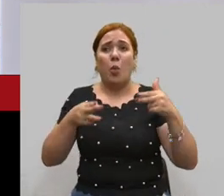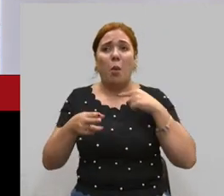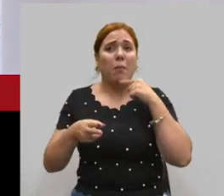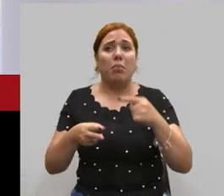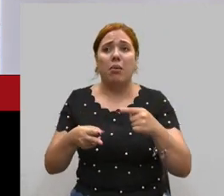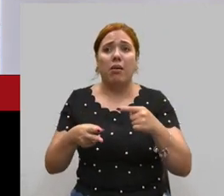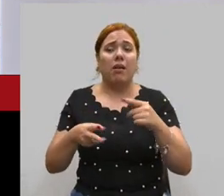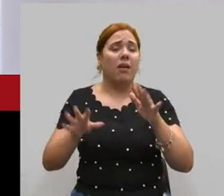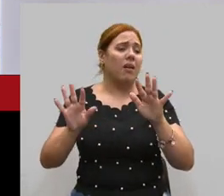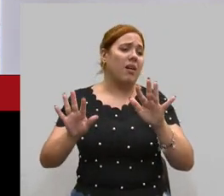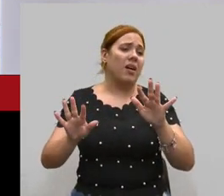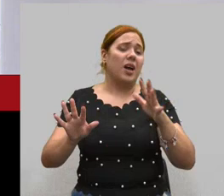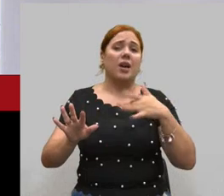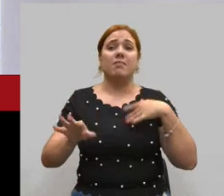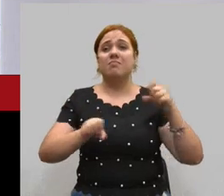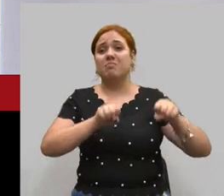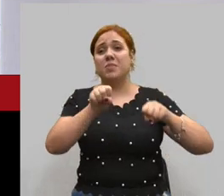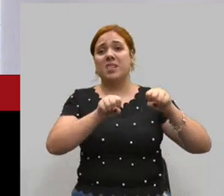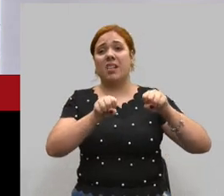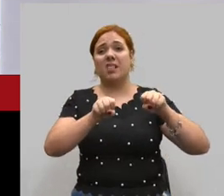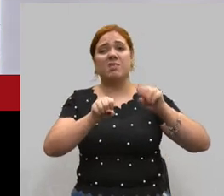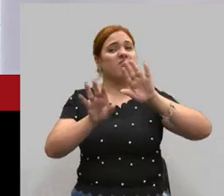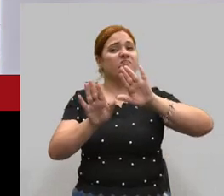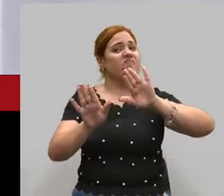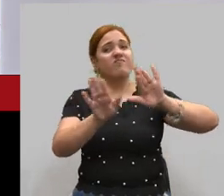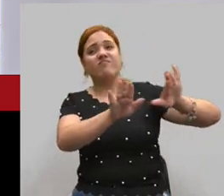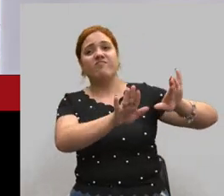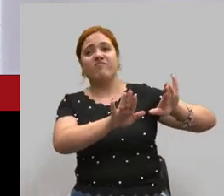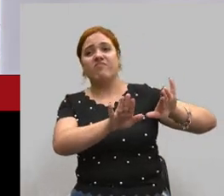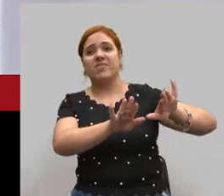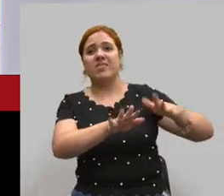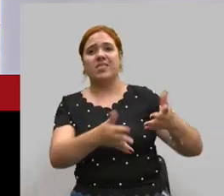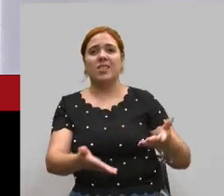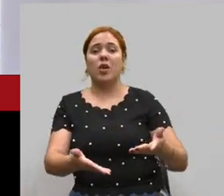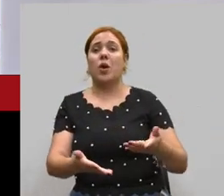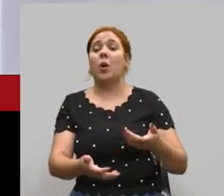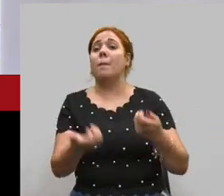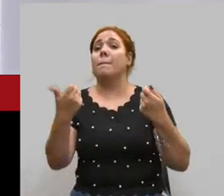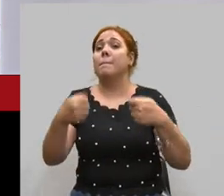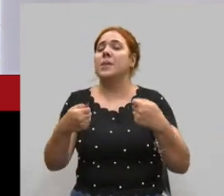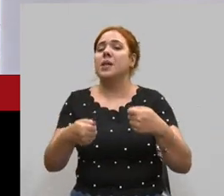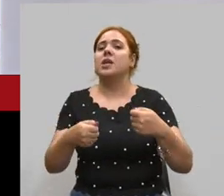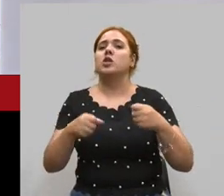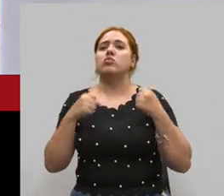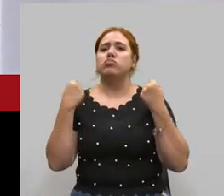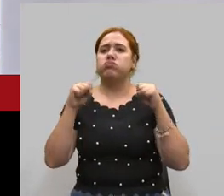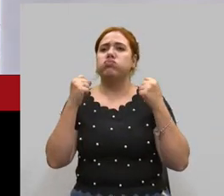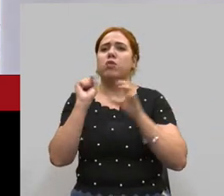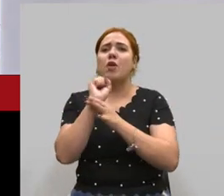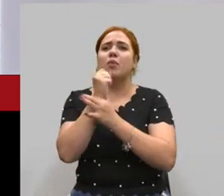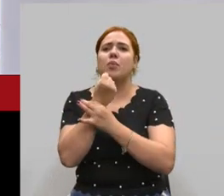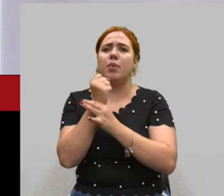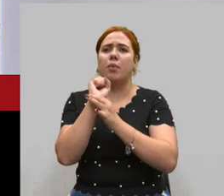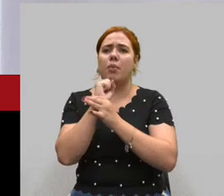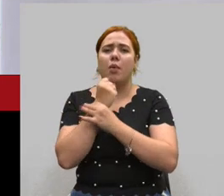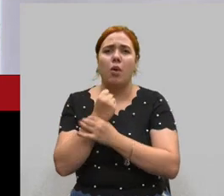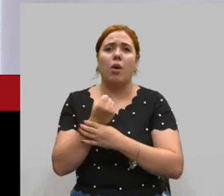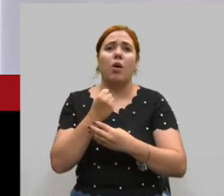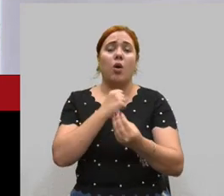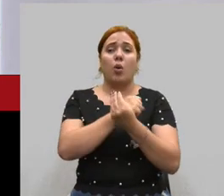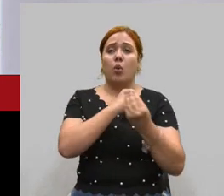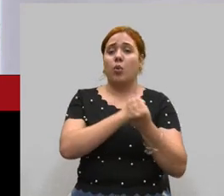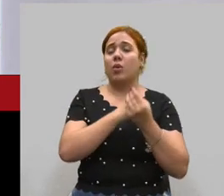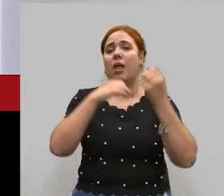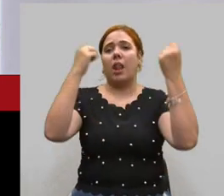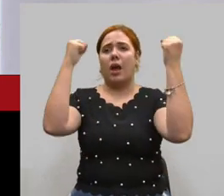que era o que eu mais amava fazer e falei não preciso fazer muita fisioterapia ainda vou pra academia vou fazer outros